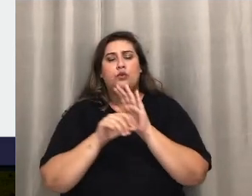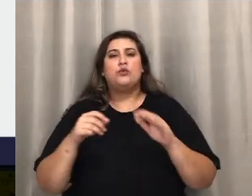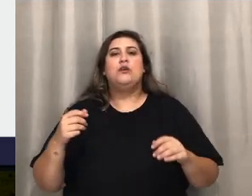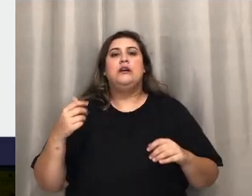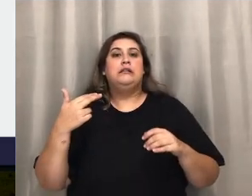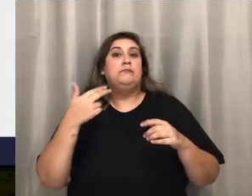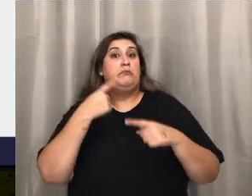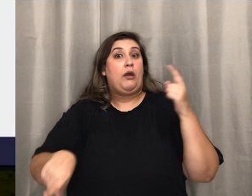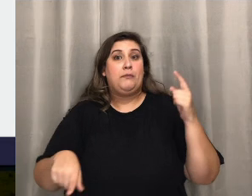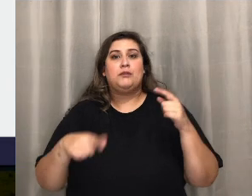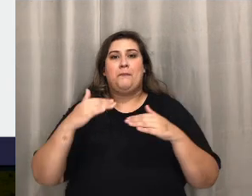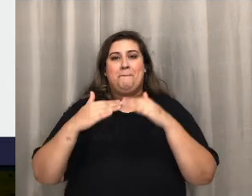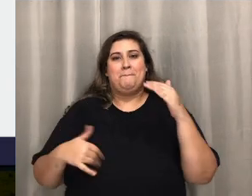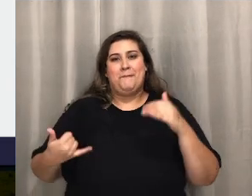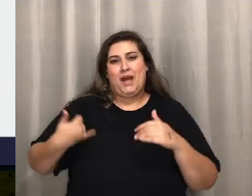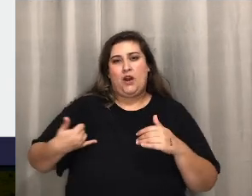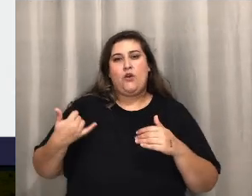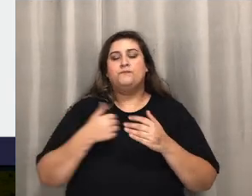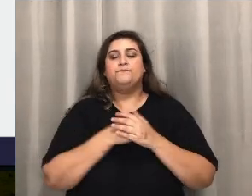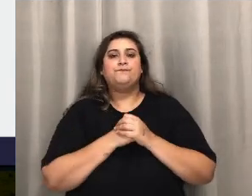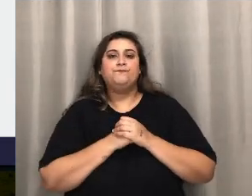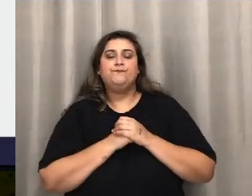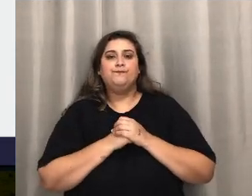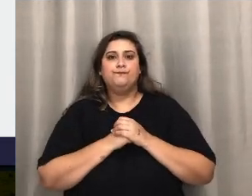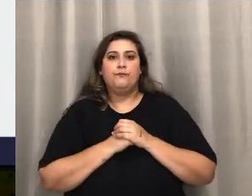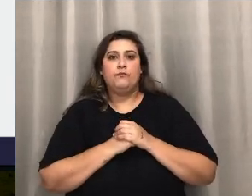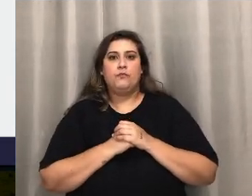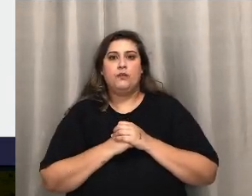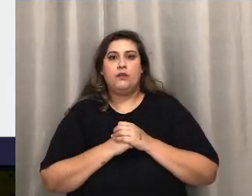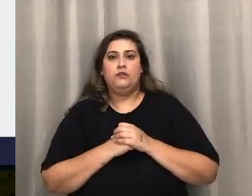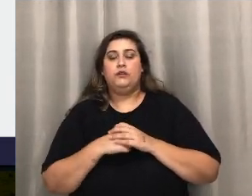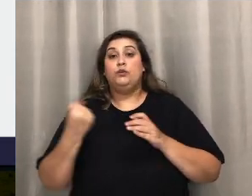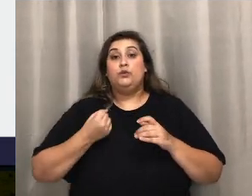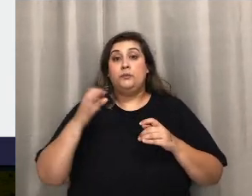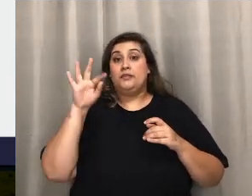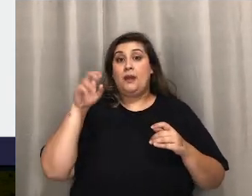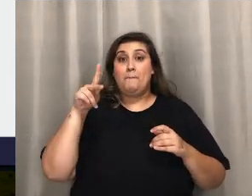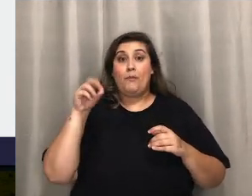o arquivo ele é completo, se há conteúdo impróprio para menores.